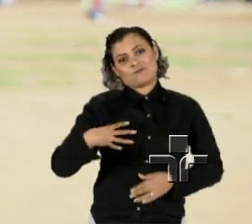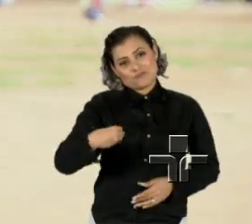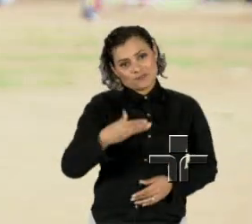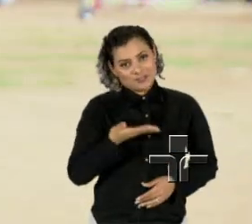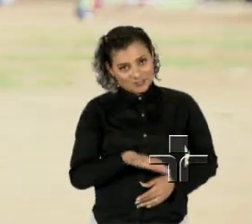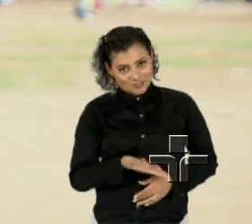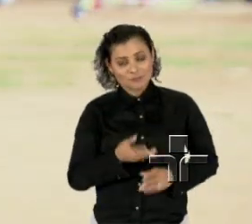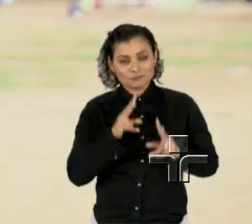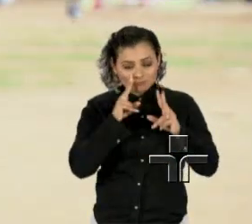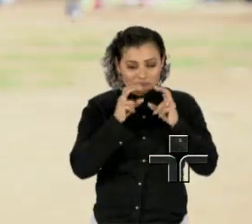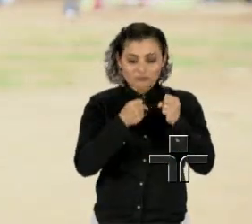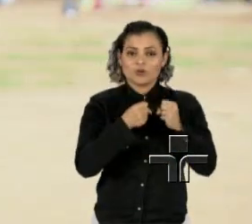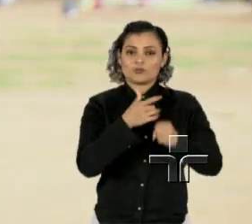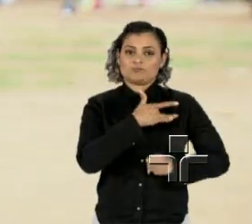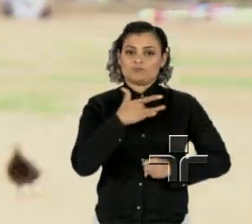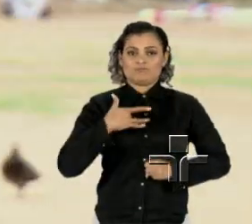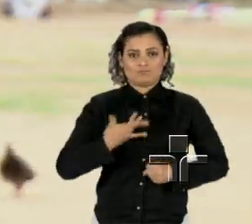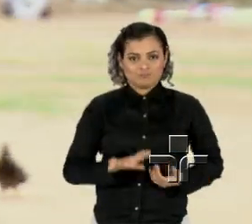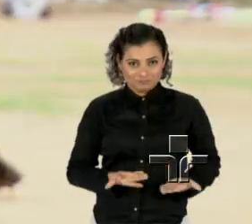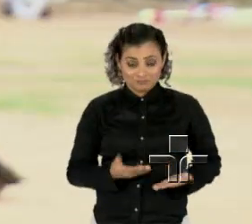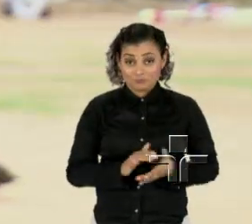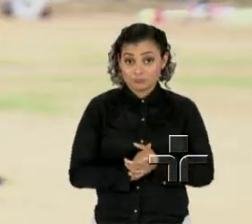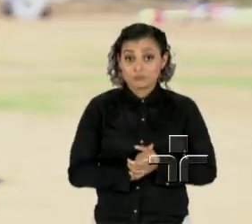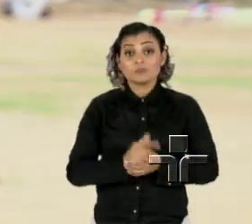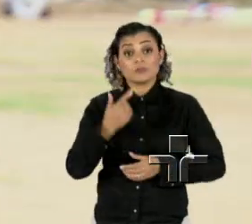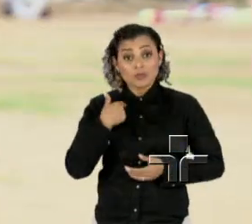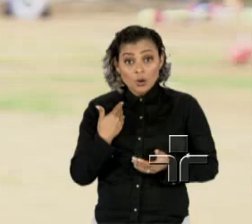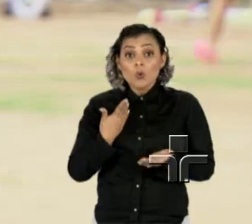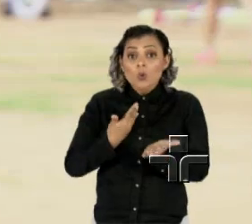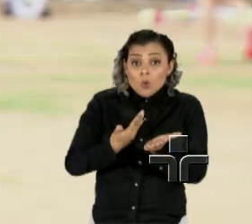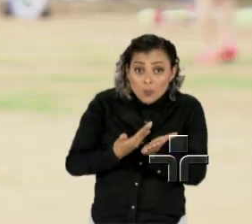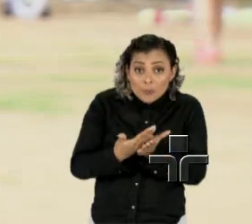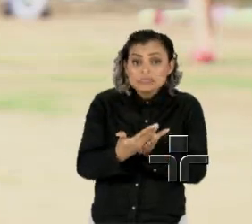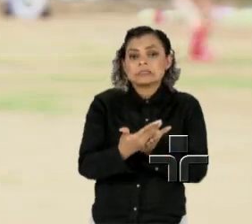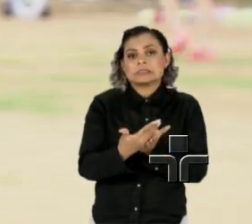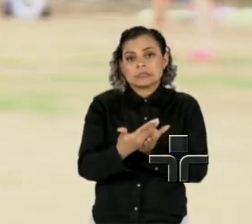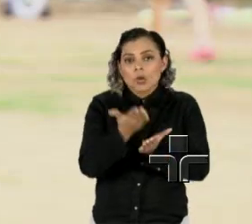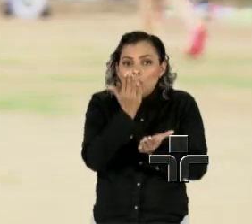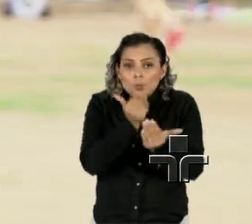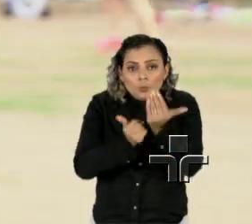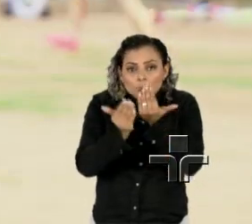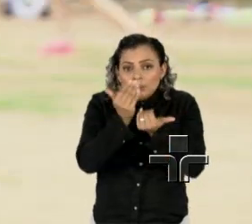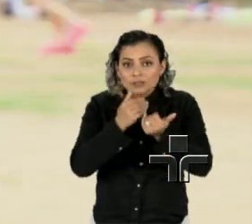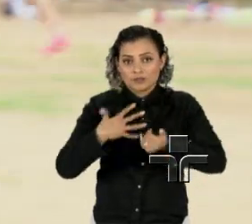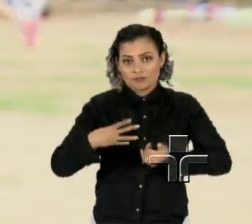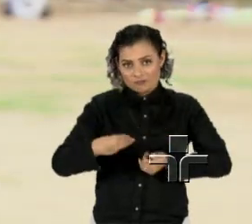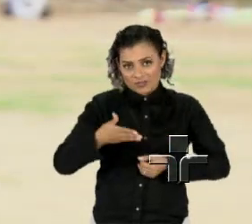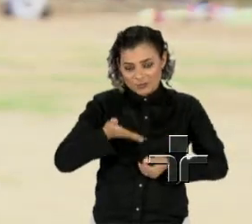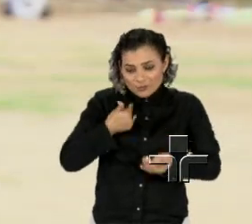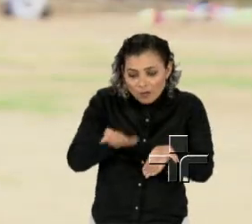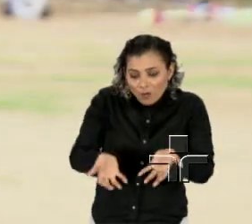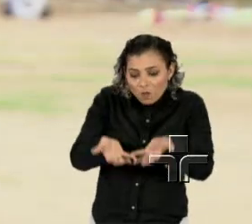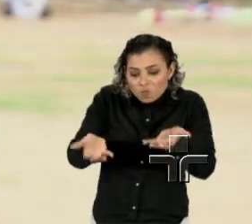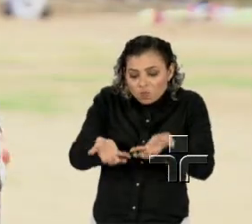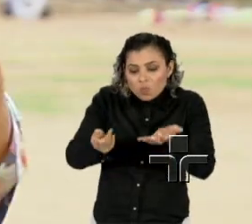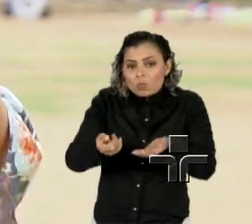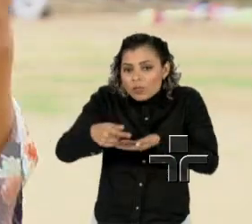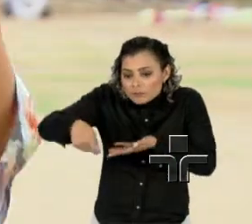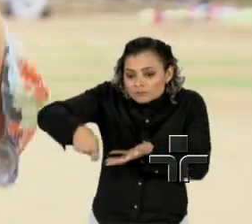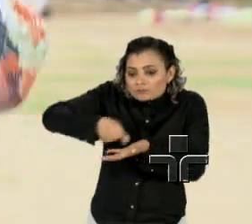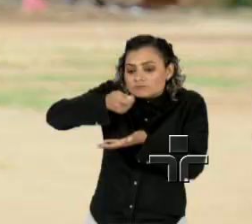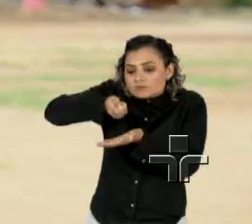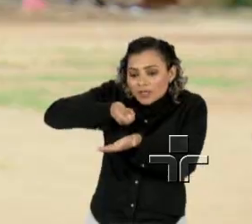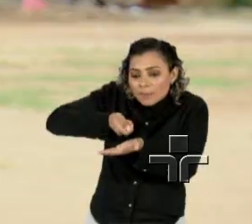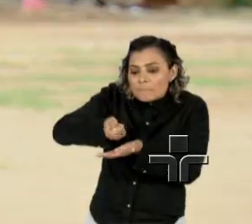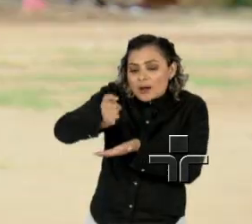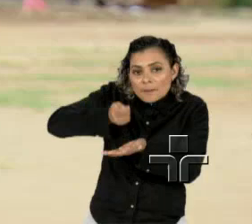o fortalecimento da imunidade dele. Quando eu fui introduzir alimentos para o meu filho, eu fiquei procurando literatura sobre